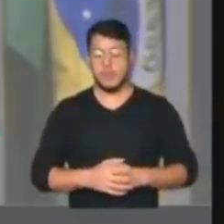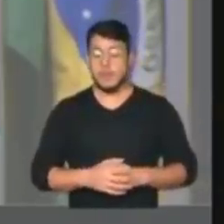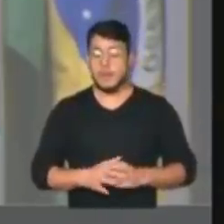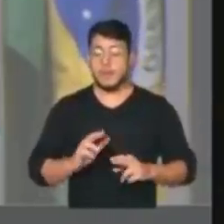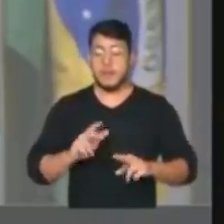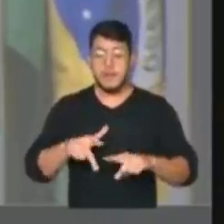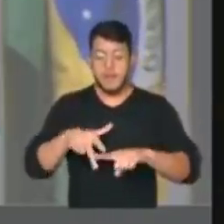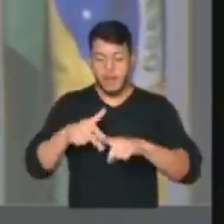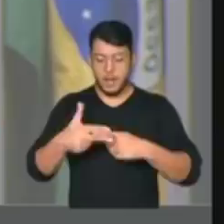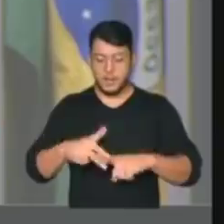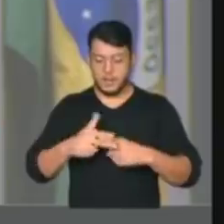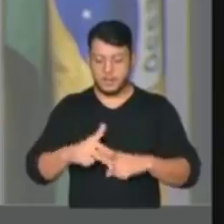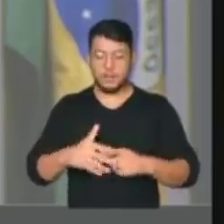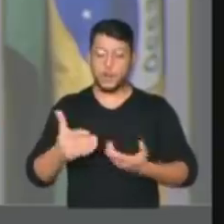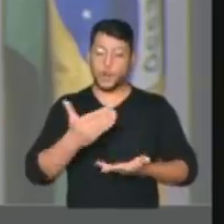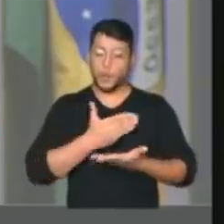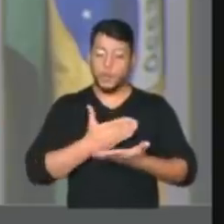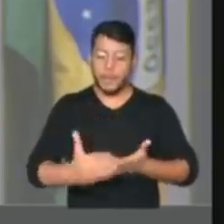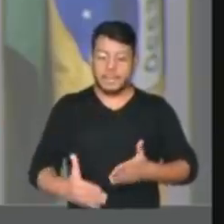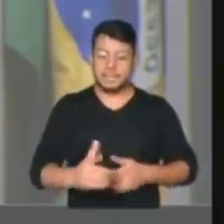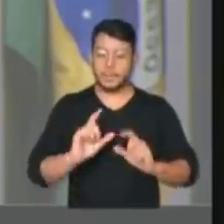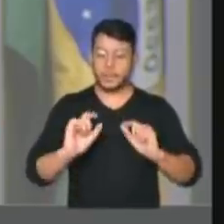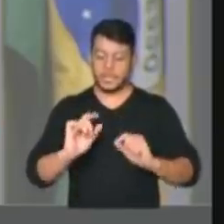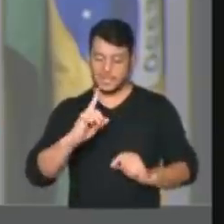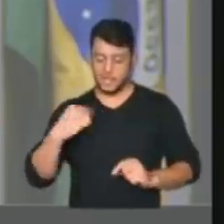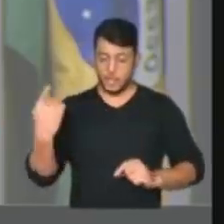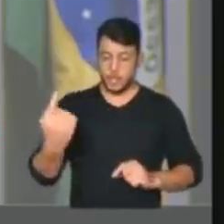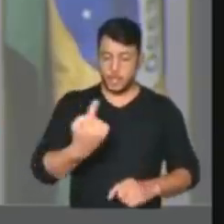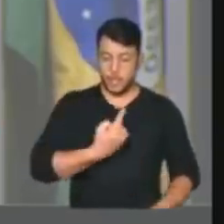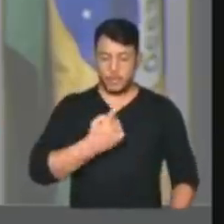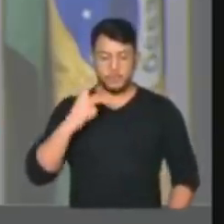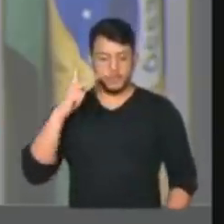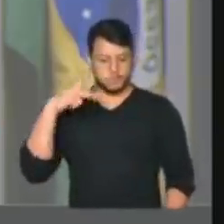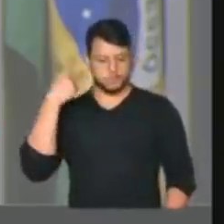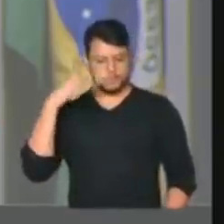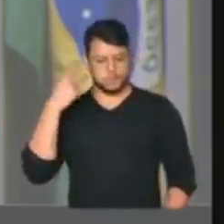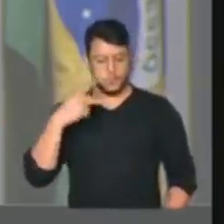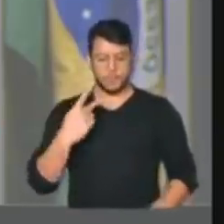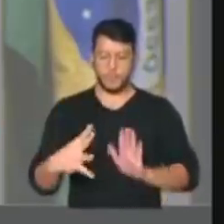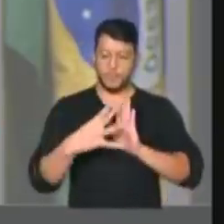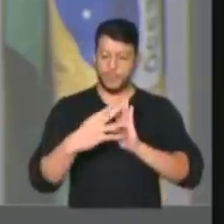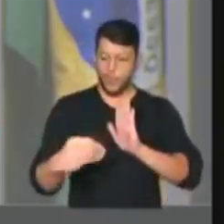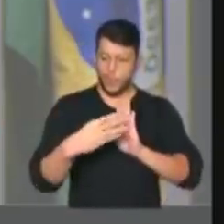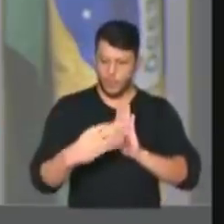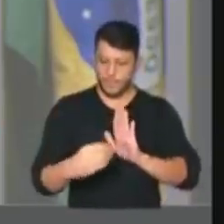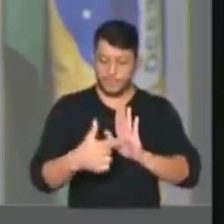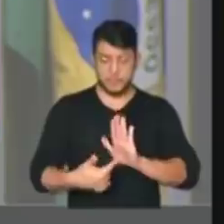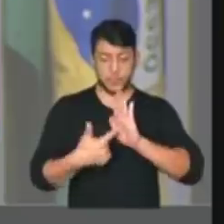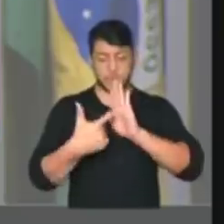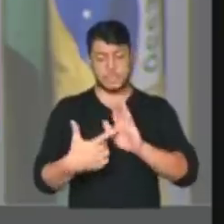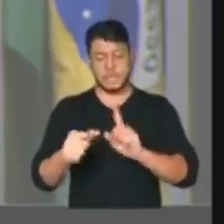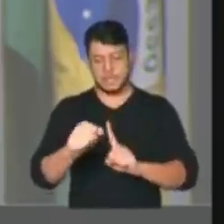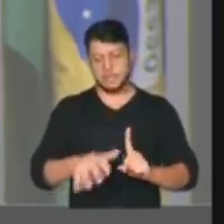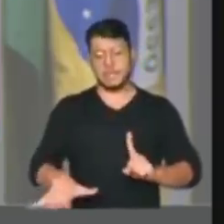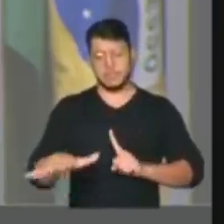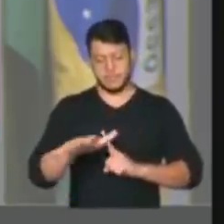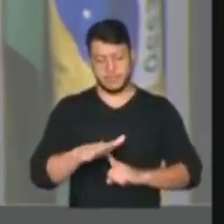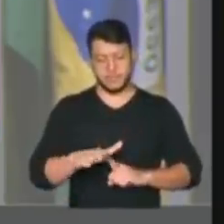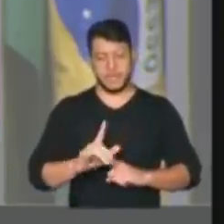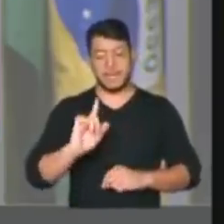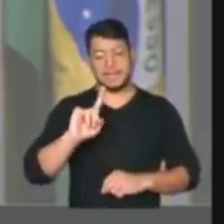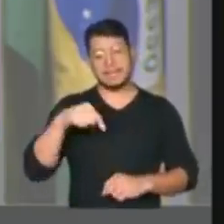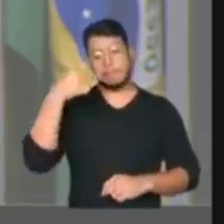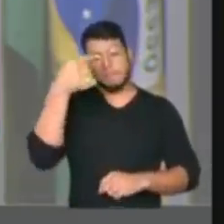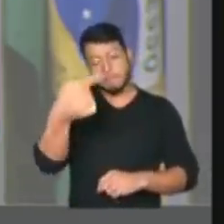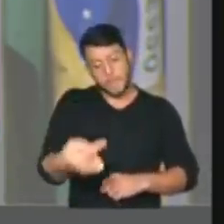deve começar o exemplo deve começar pelo parlamento pela classe política para então passar